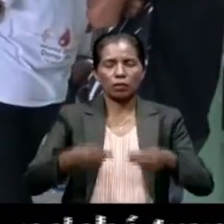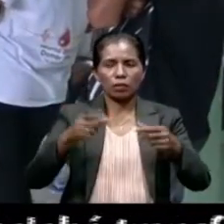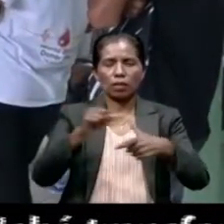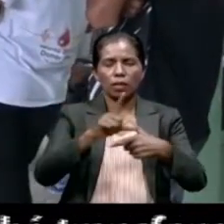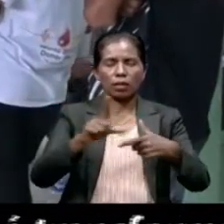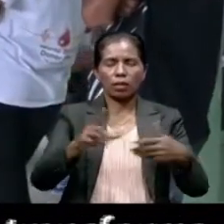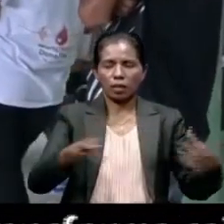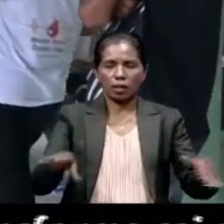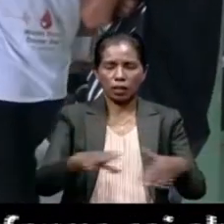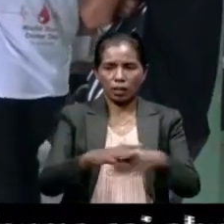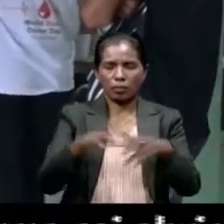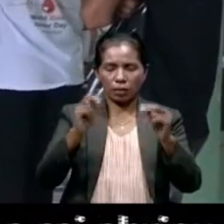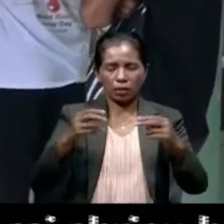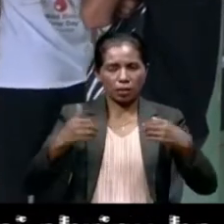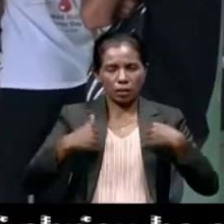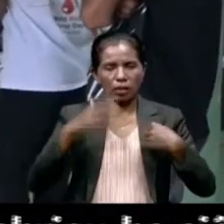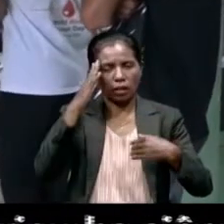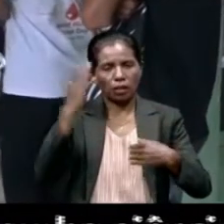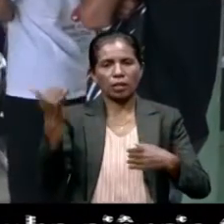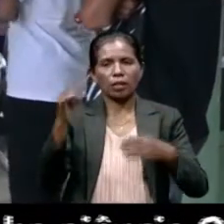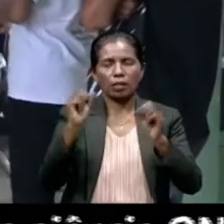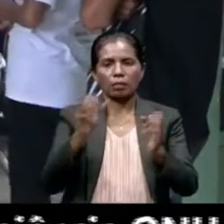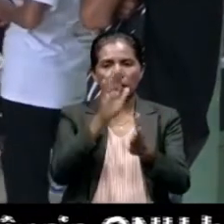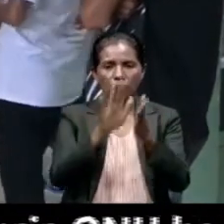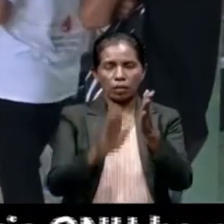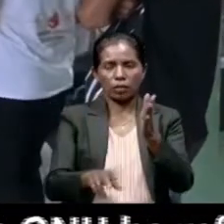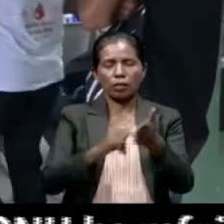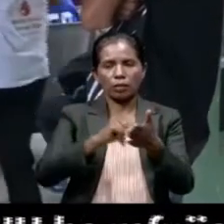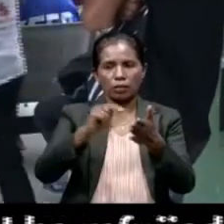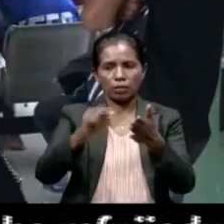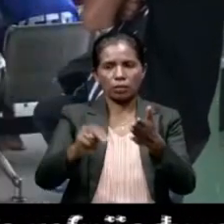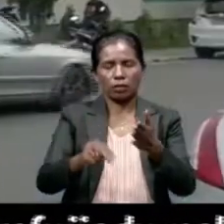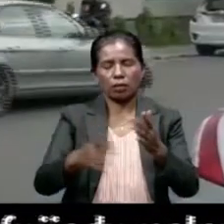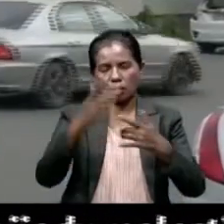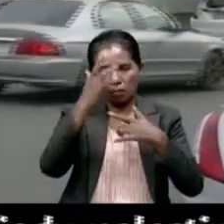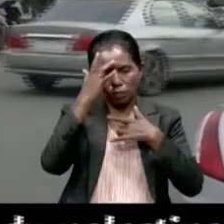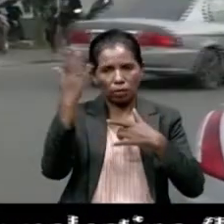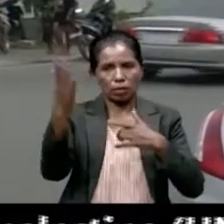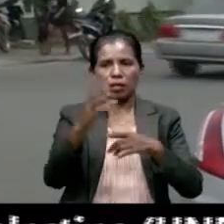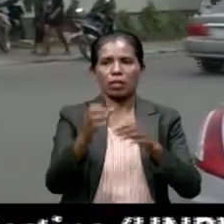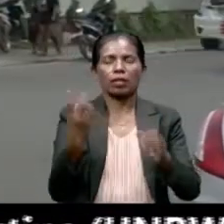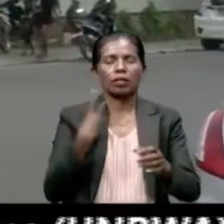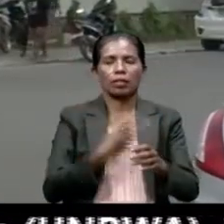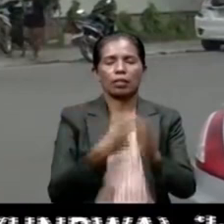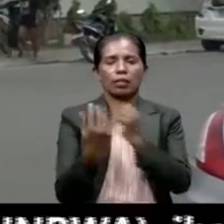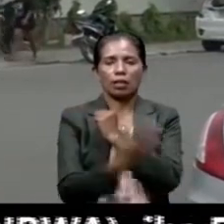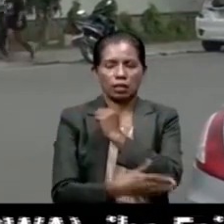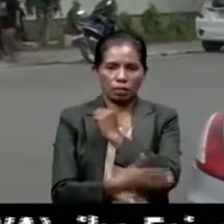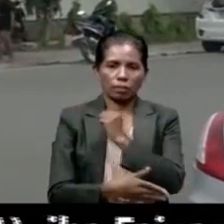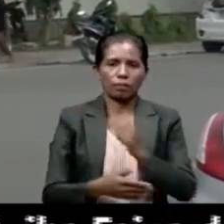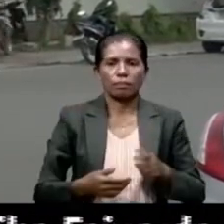família precisa e a consistência não é bela reduz número existência vírus refere e a itinerain.